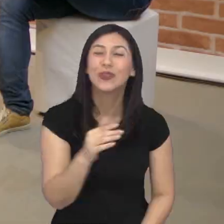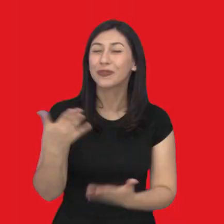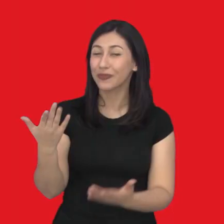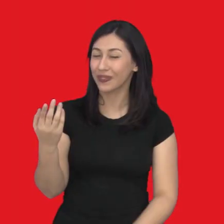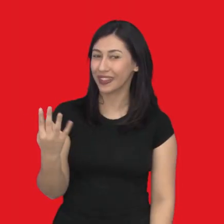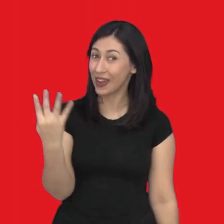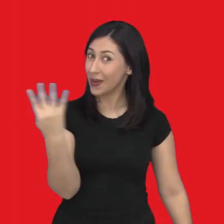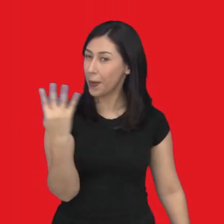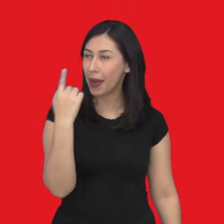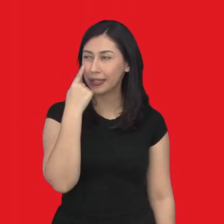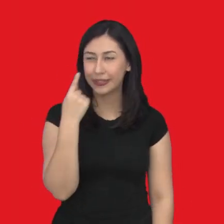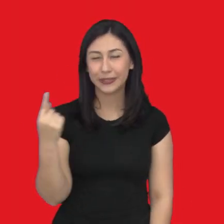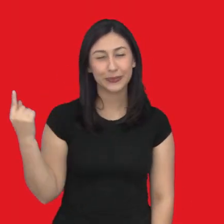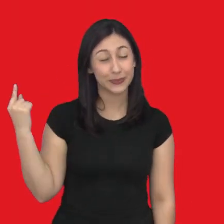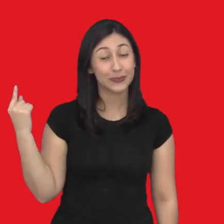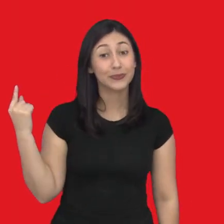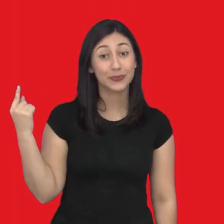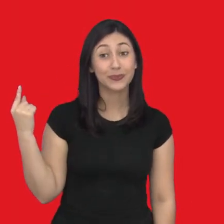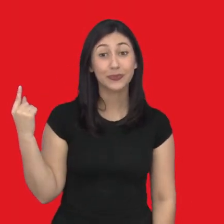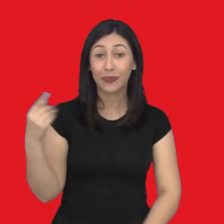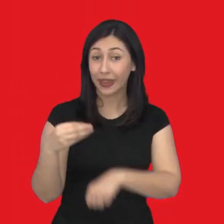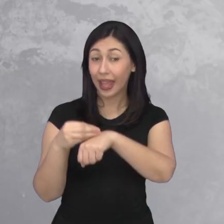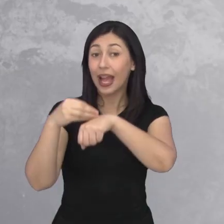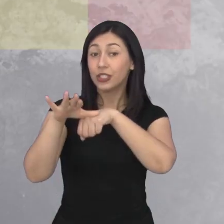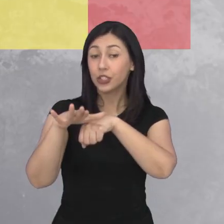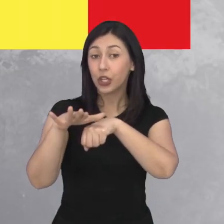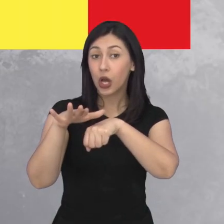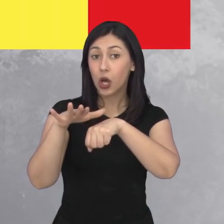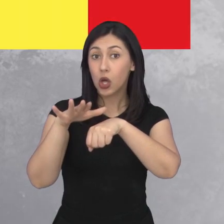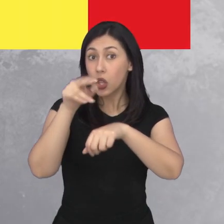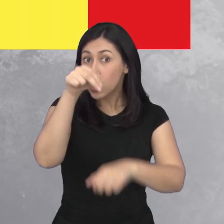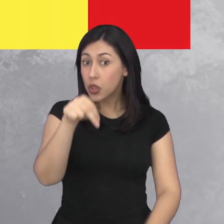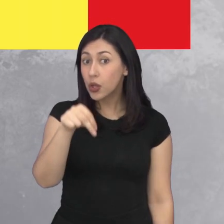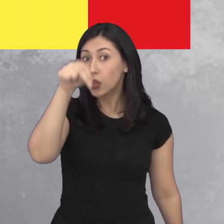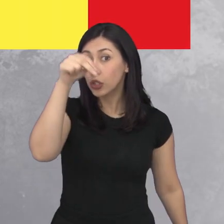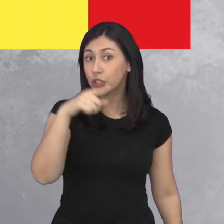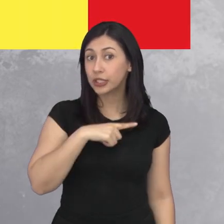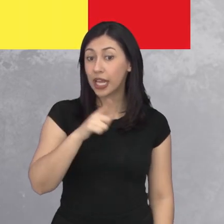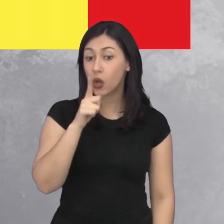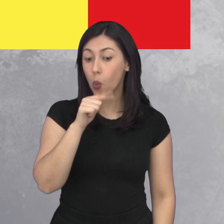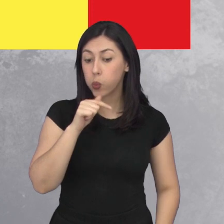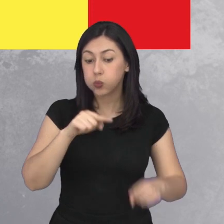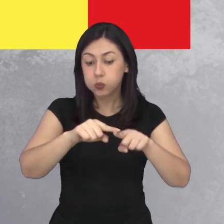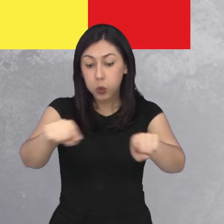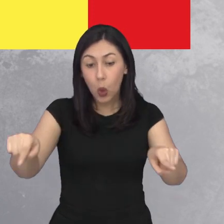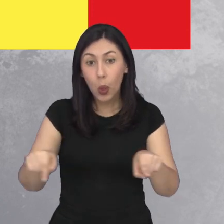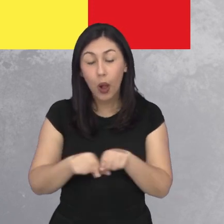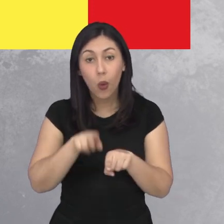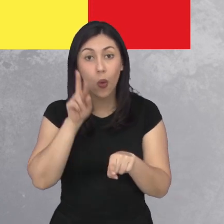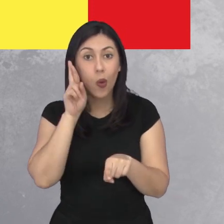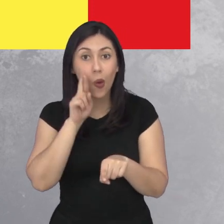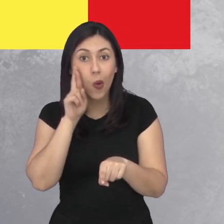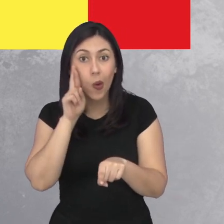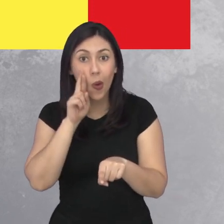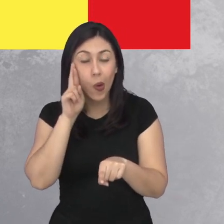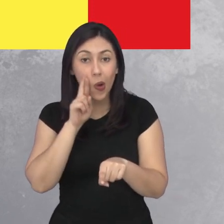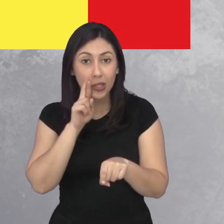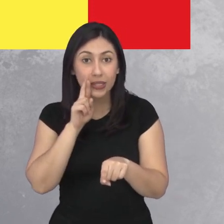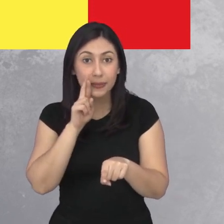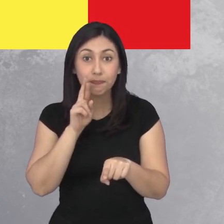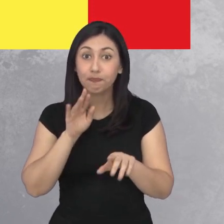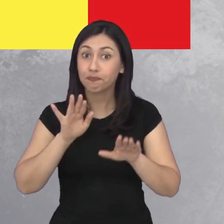viu? Bandeira número 4, Marvin. Na Nossa. região norte desse país existe um lago rosa chamado